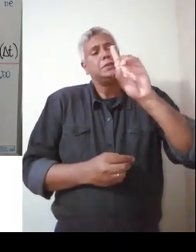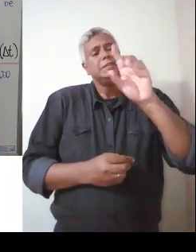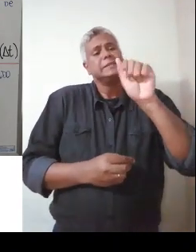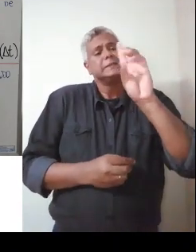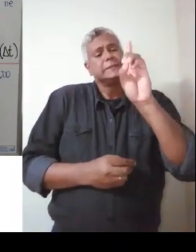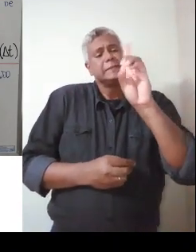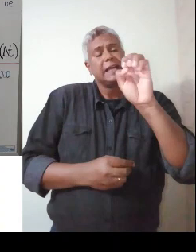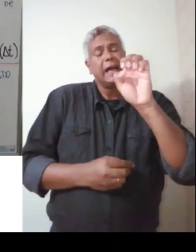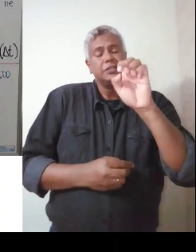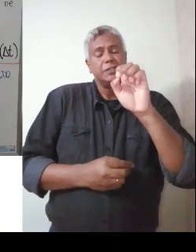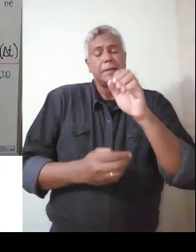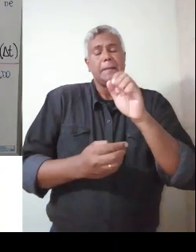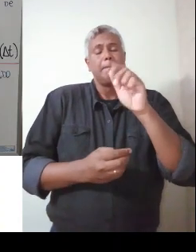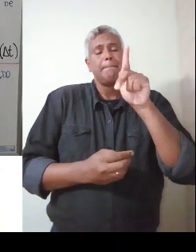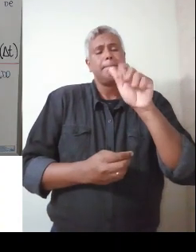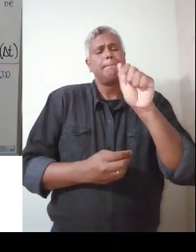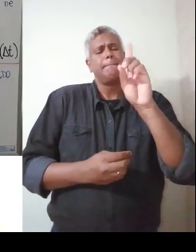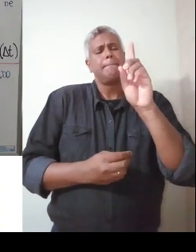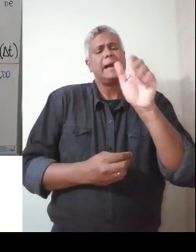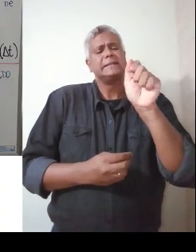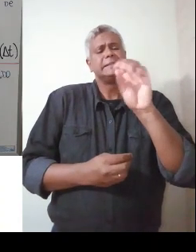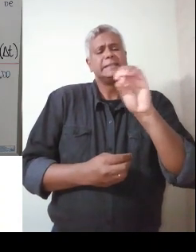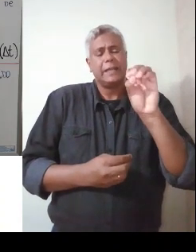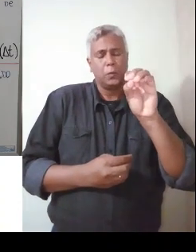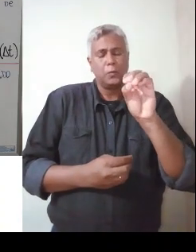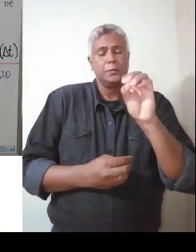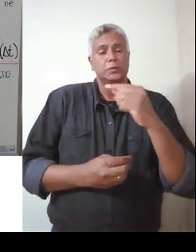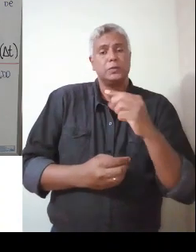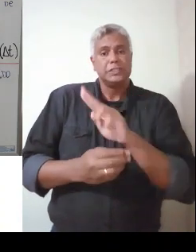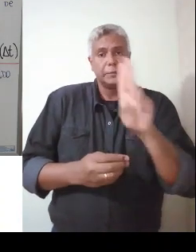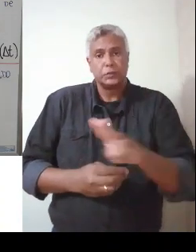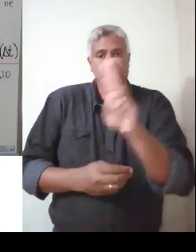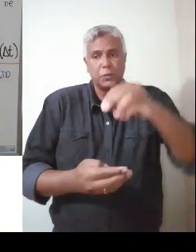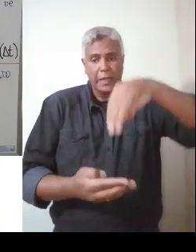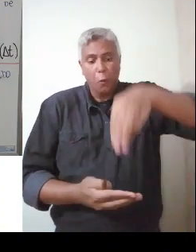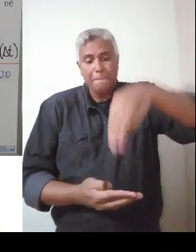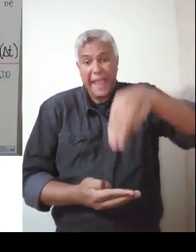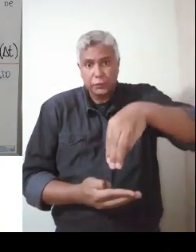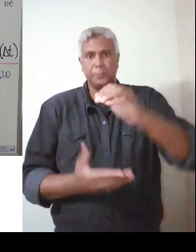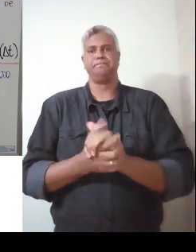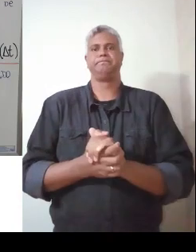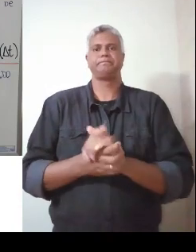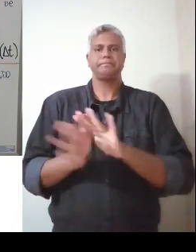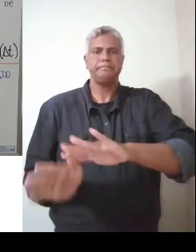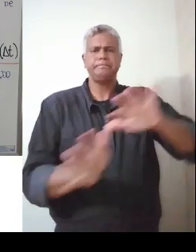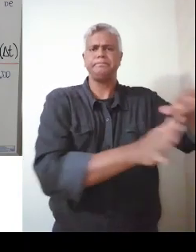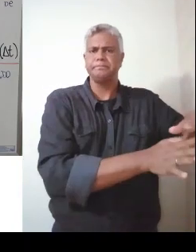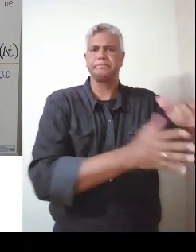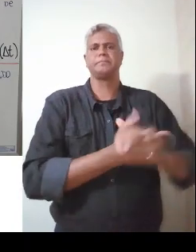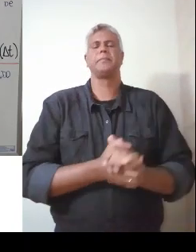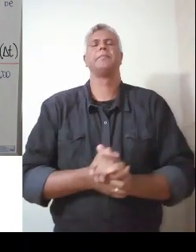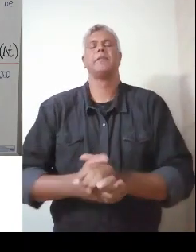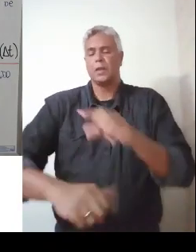nós utilizamos é o metro. Tudo bem? O instante de tempo ele